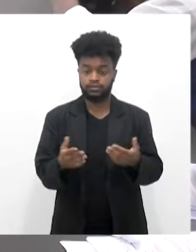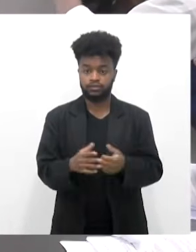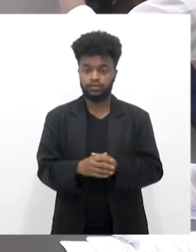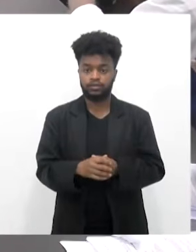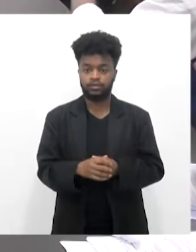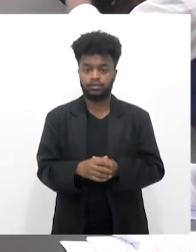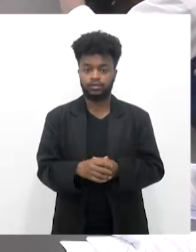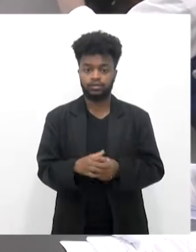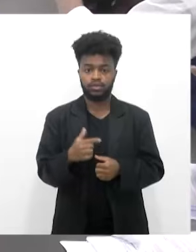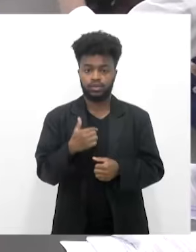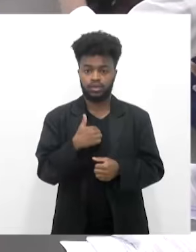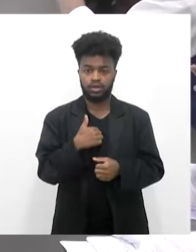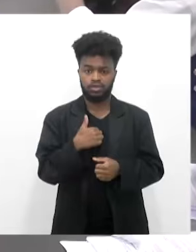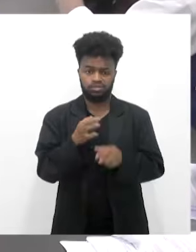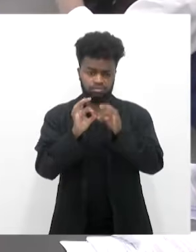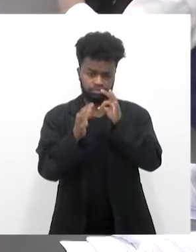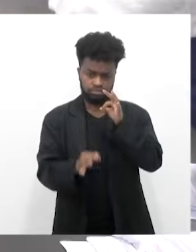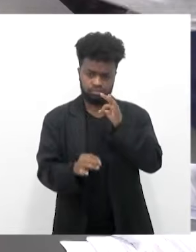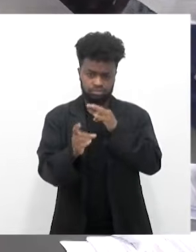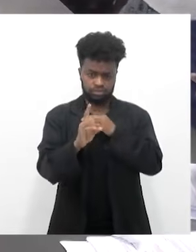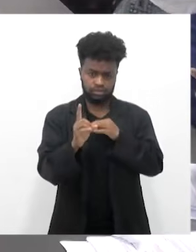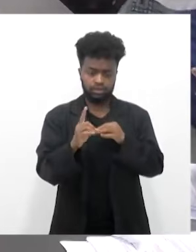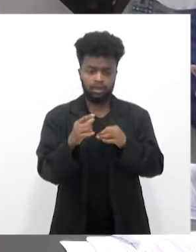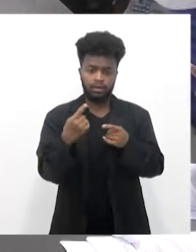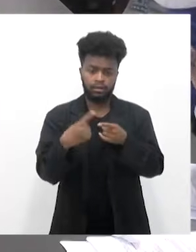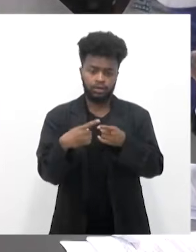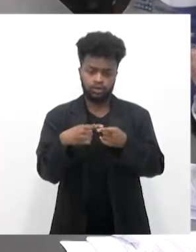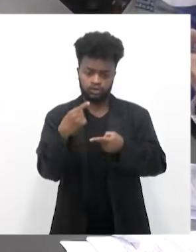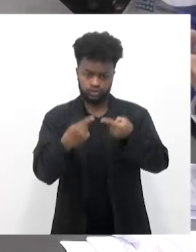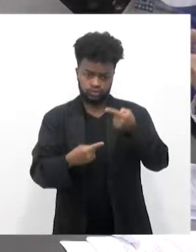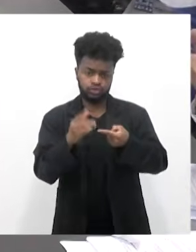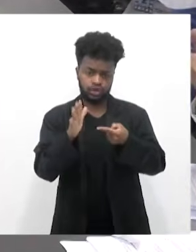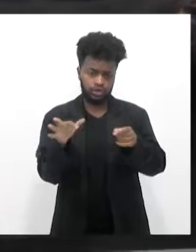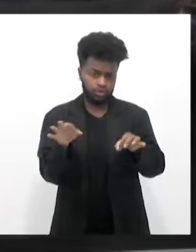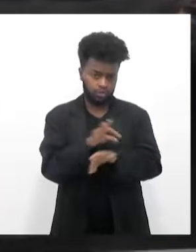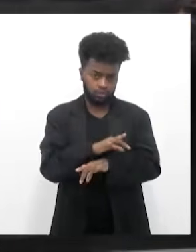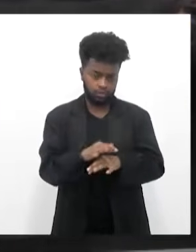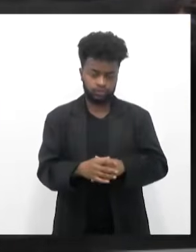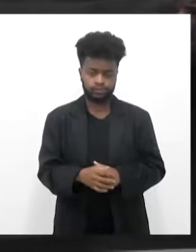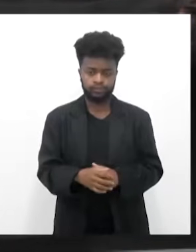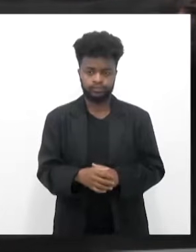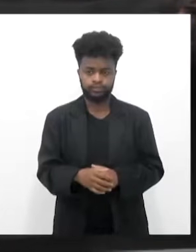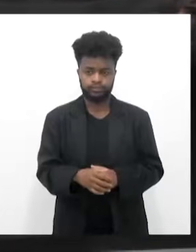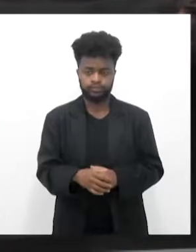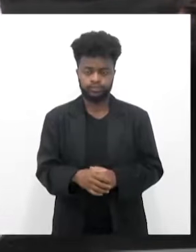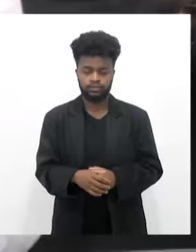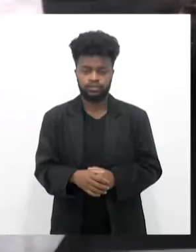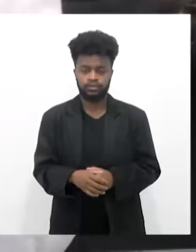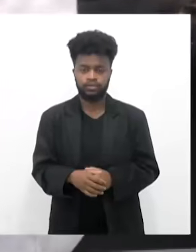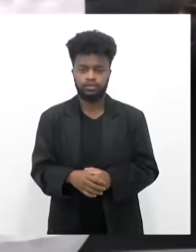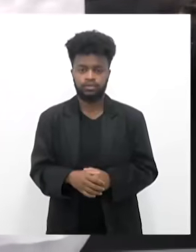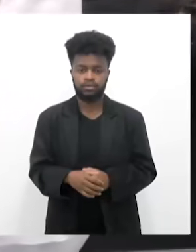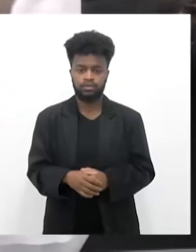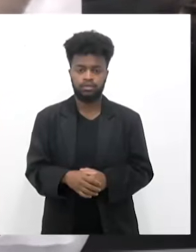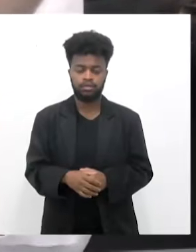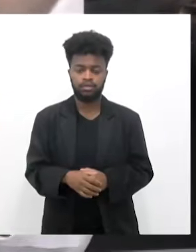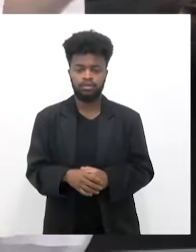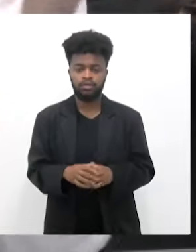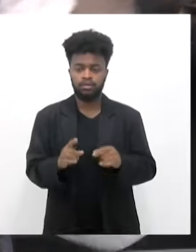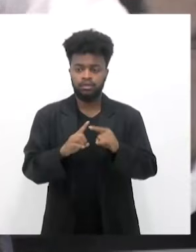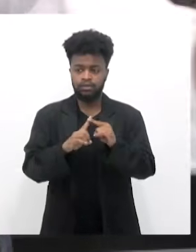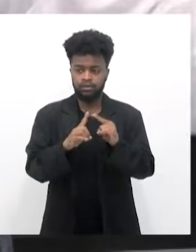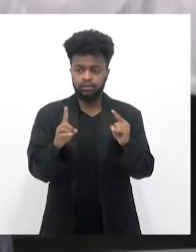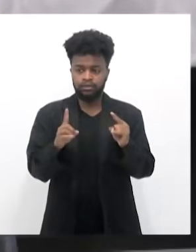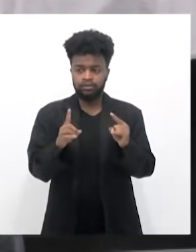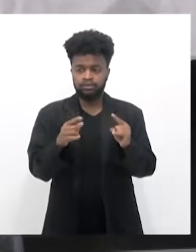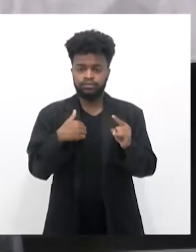eu coloco, não vou me estender, porque a discussão de mérito já foi traçada aqui e num bom nível, eu coloco, pediria